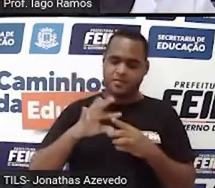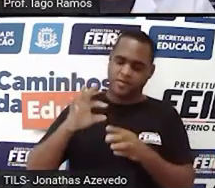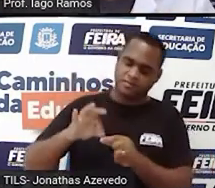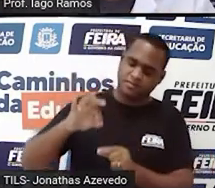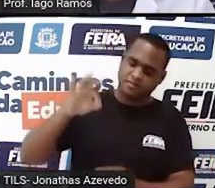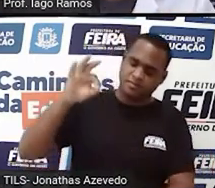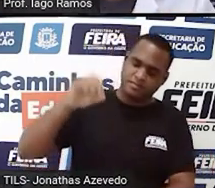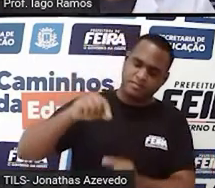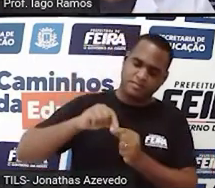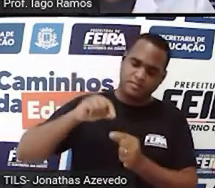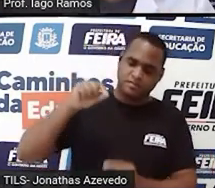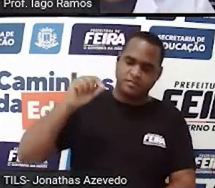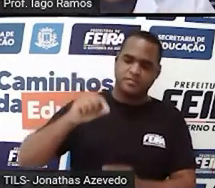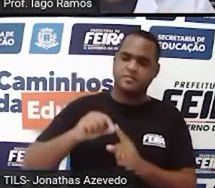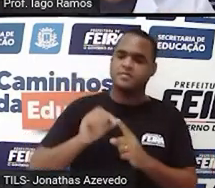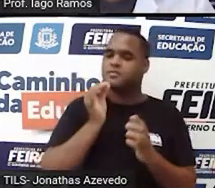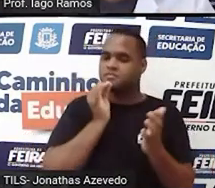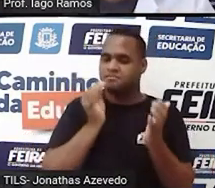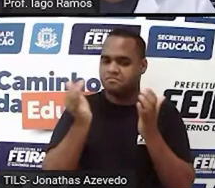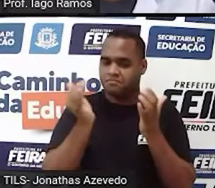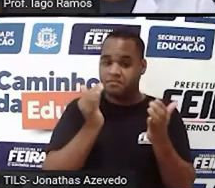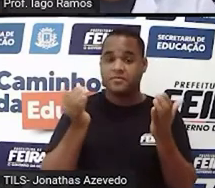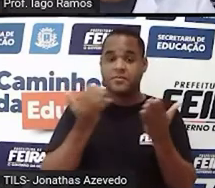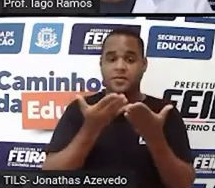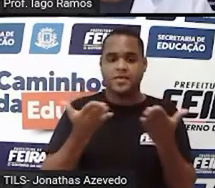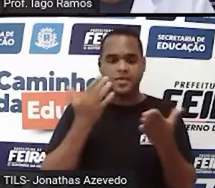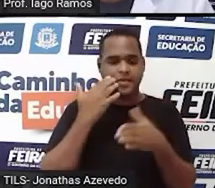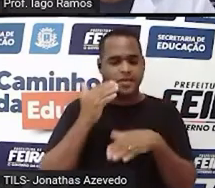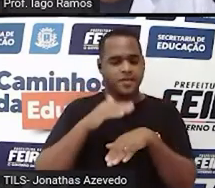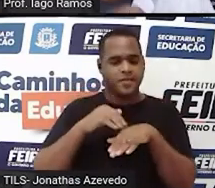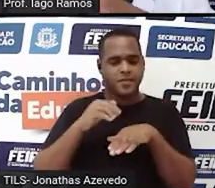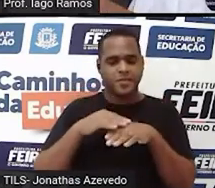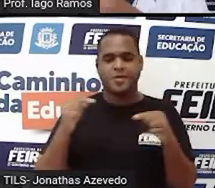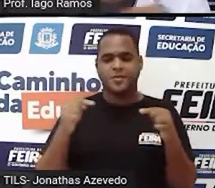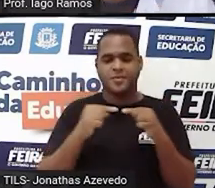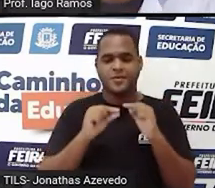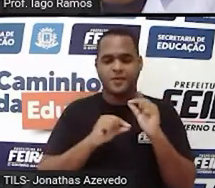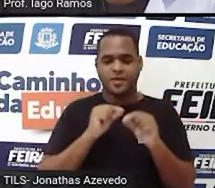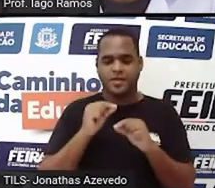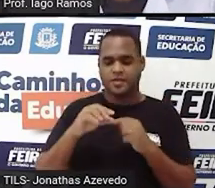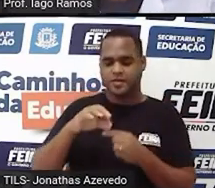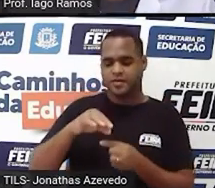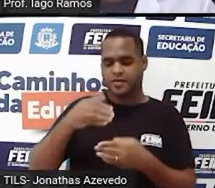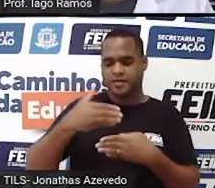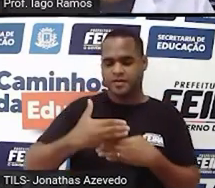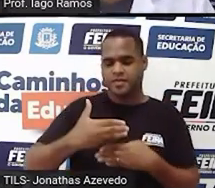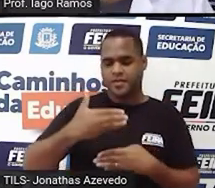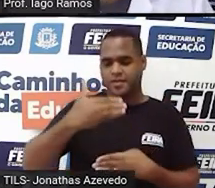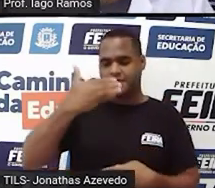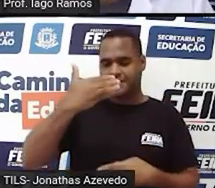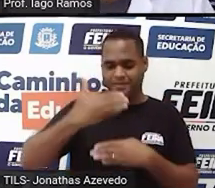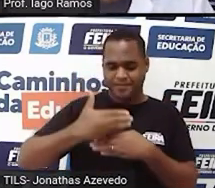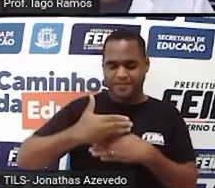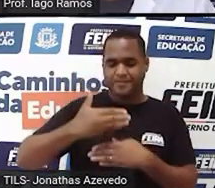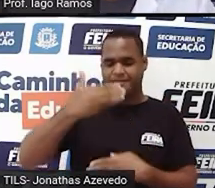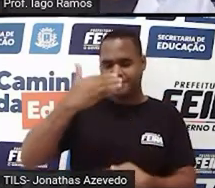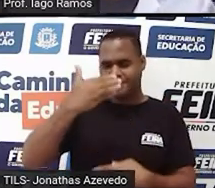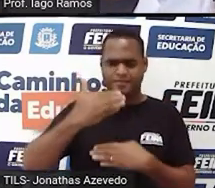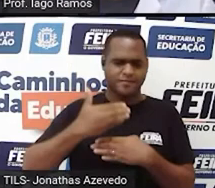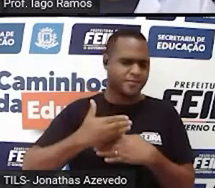tá por exemplo se a gente pode gente pode medir aí uma parede né mediu o comprimento da parede